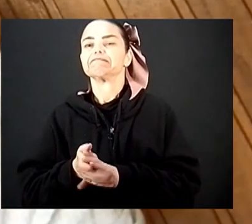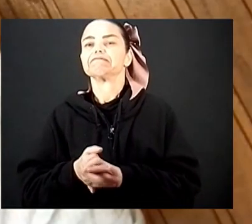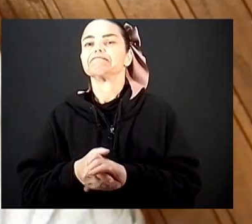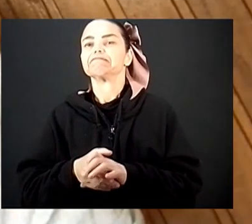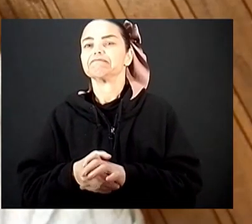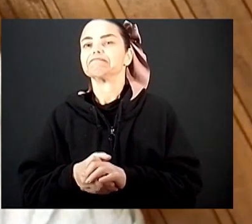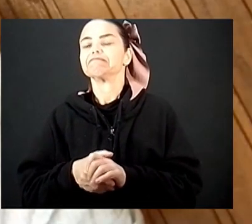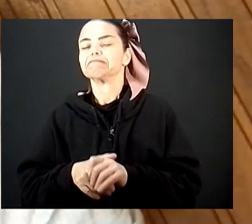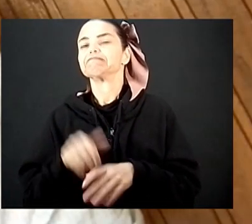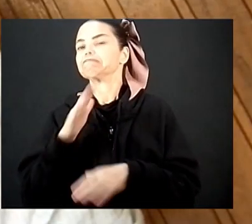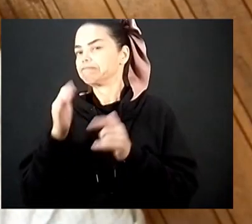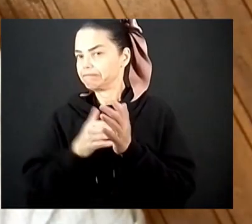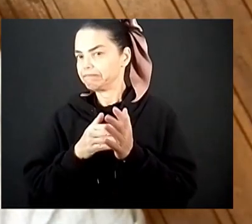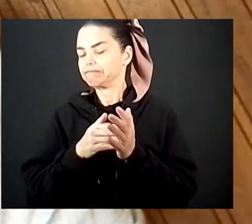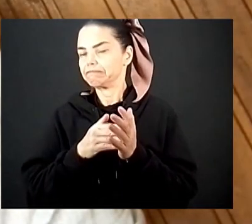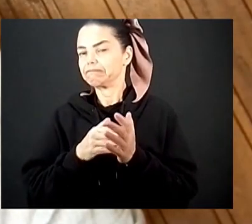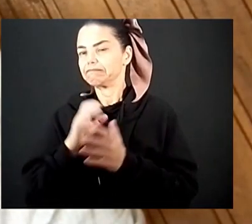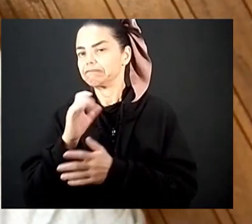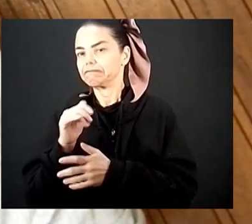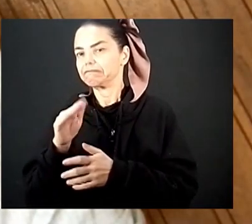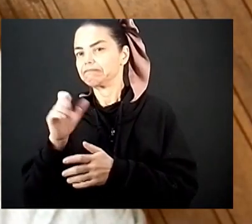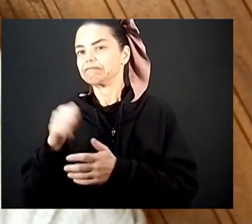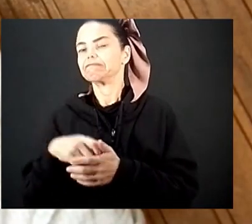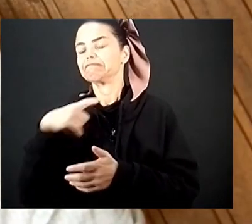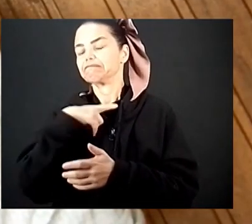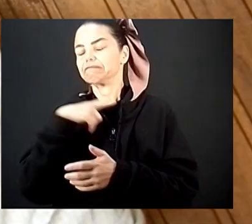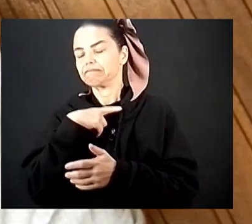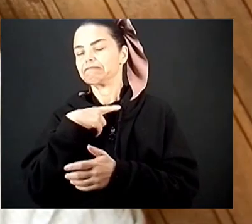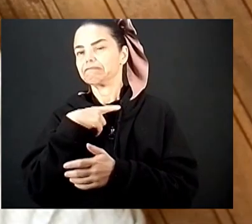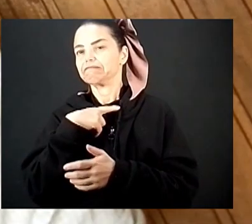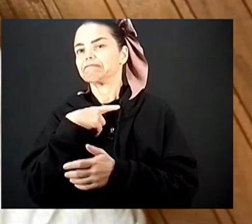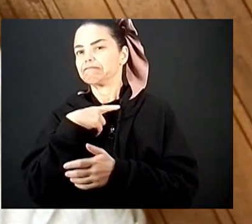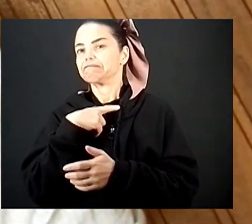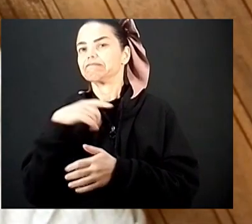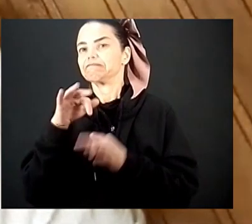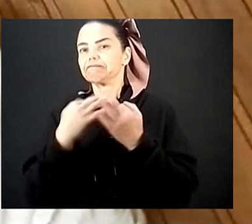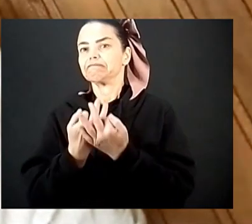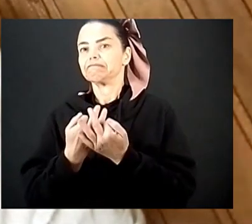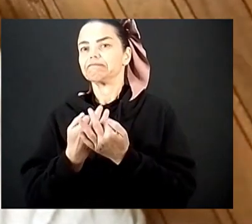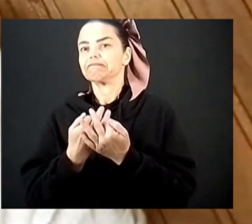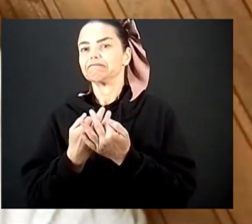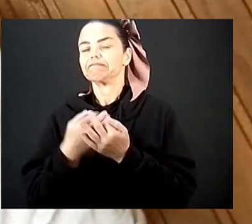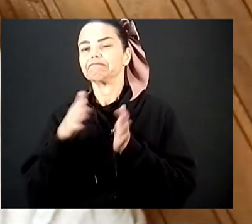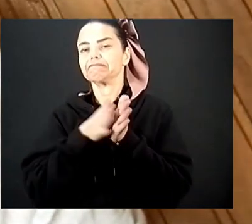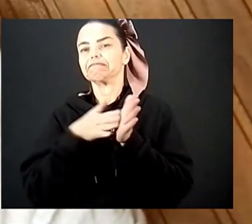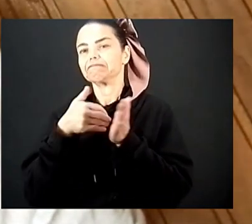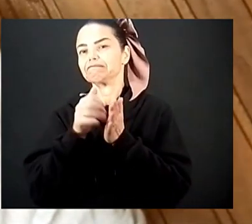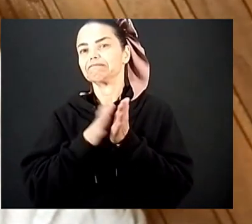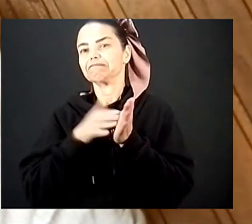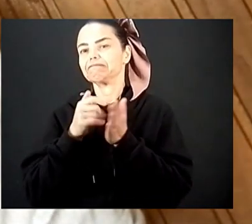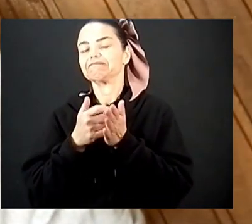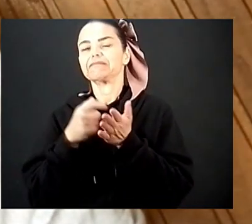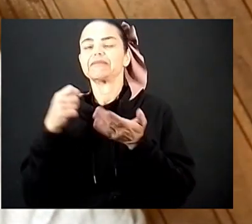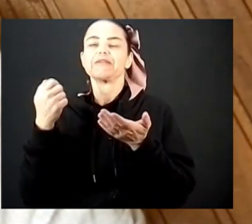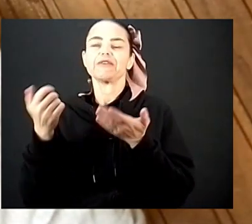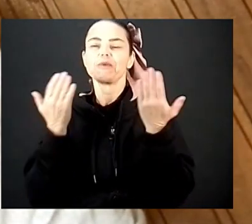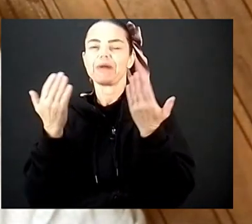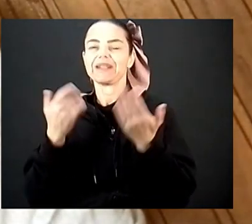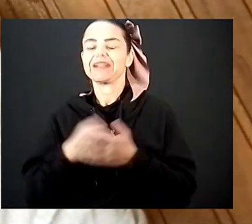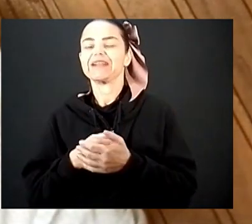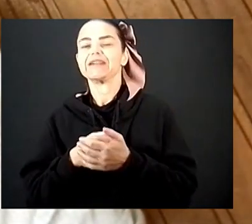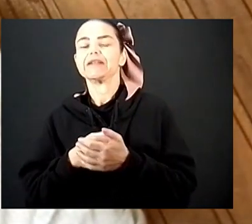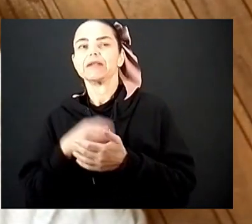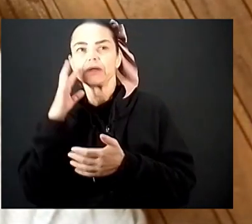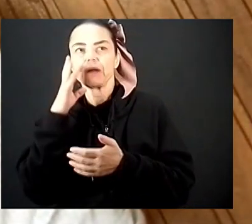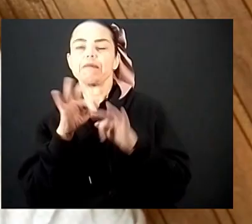de tudo isso que a Camila falou, tem a questão da família margarina, que a gente não quer inicialmente enxergar que